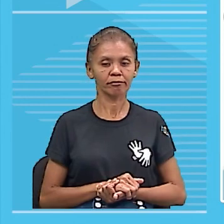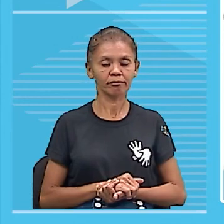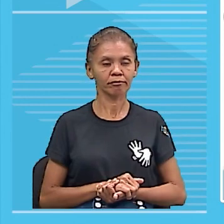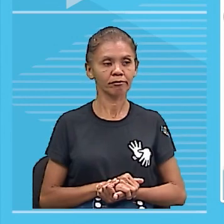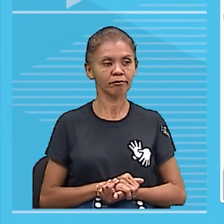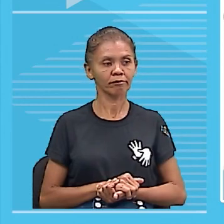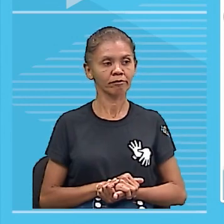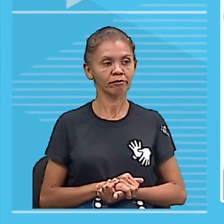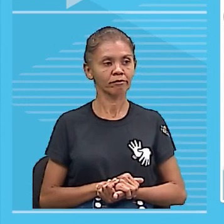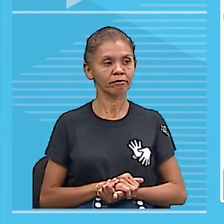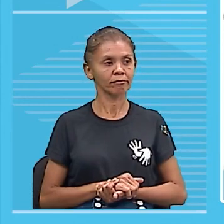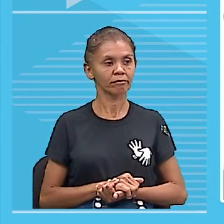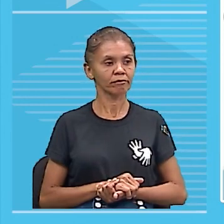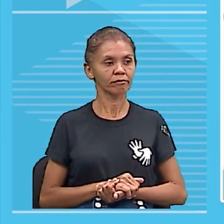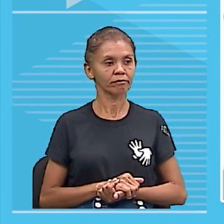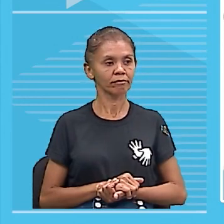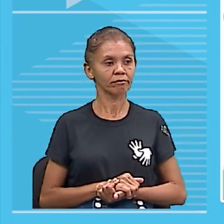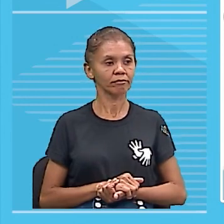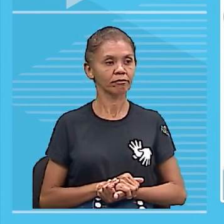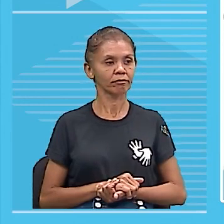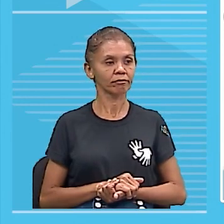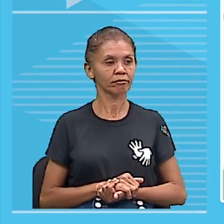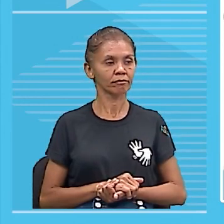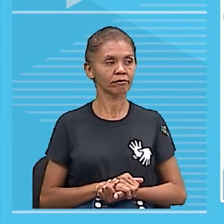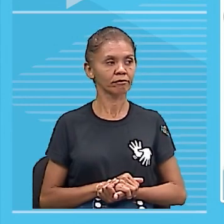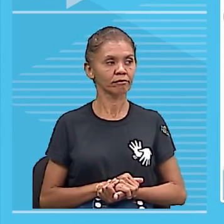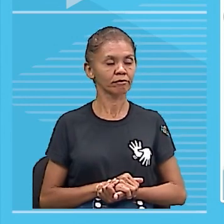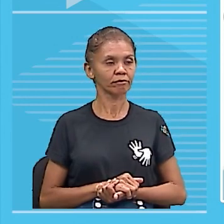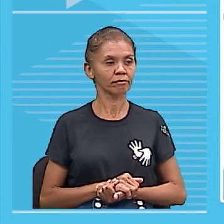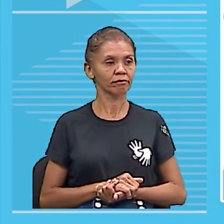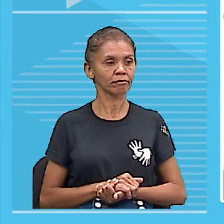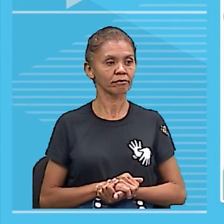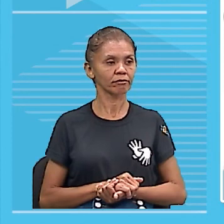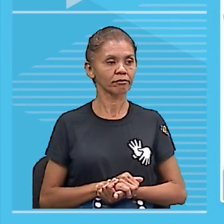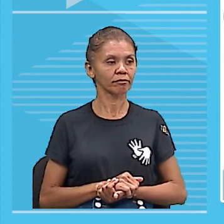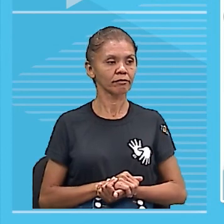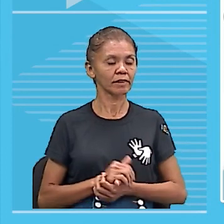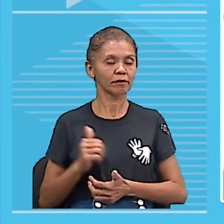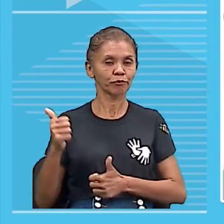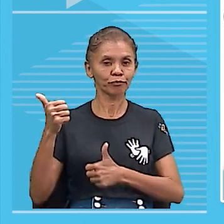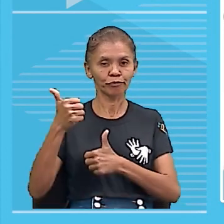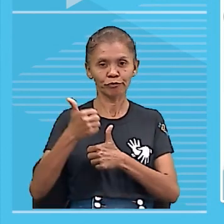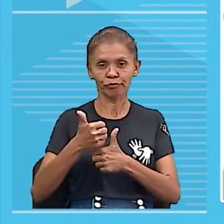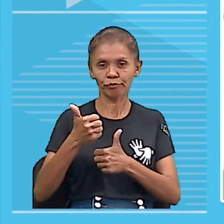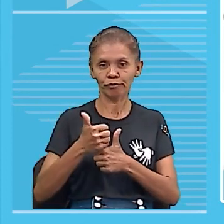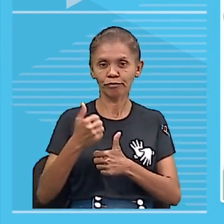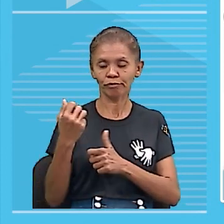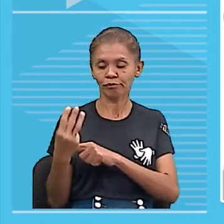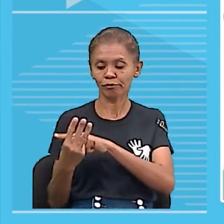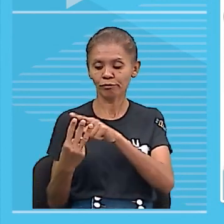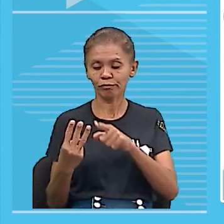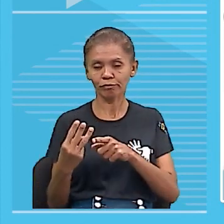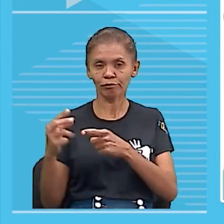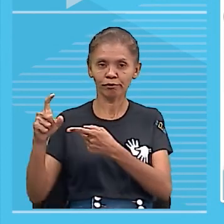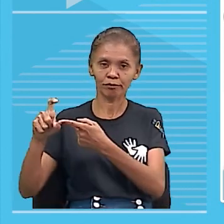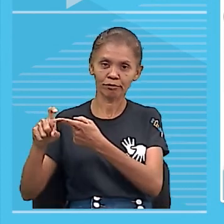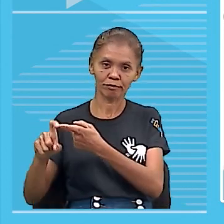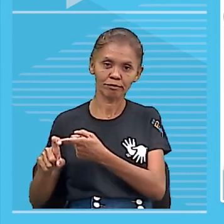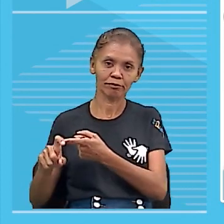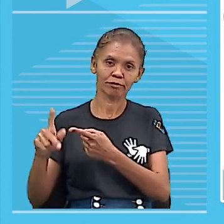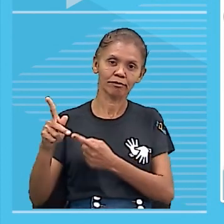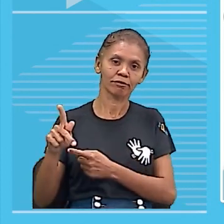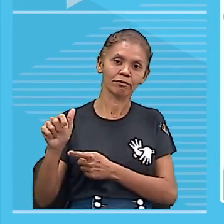é de três homens então eu posso substituir esses três resistores em paralelo